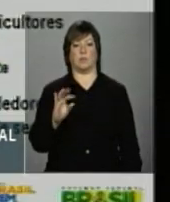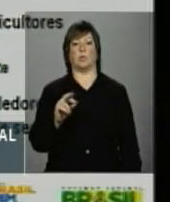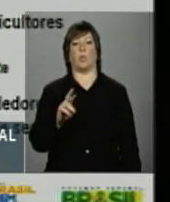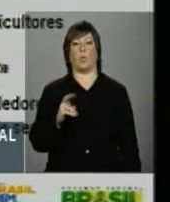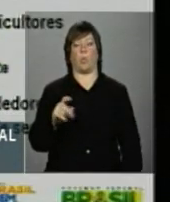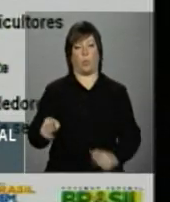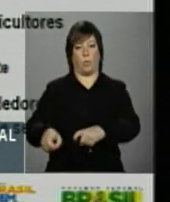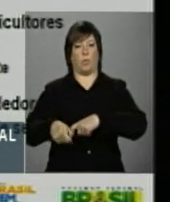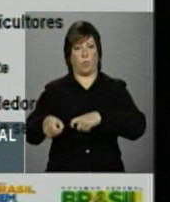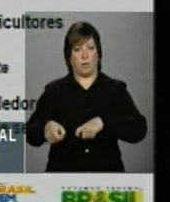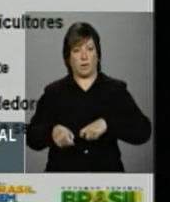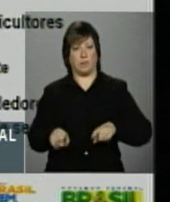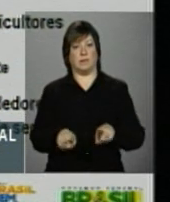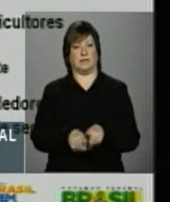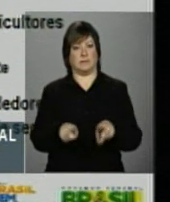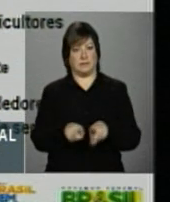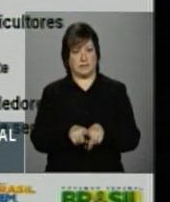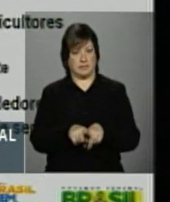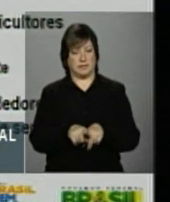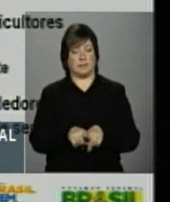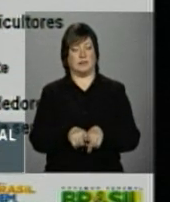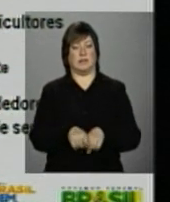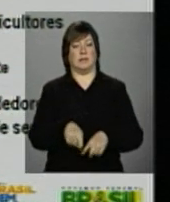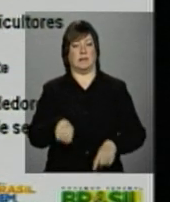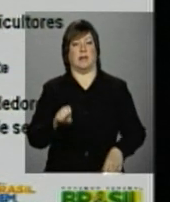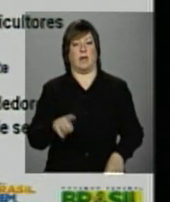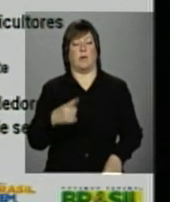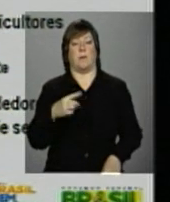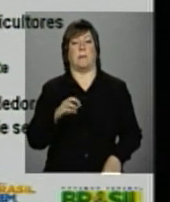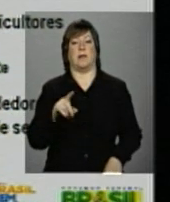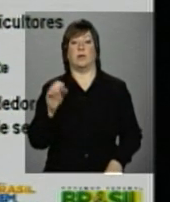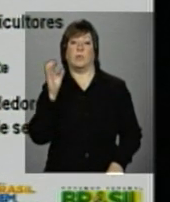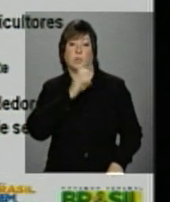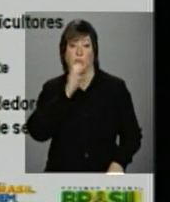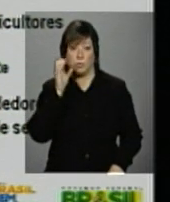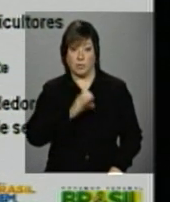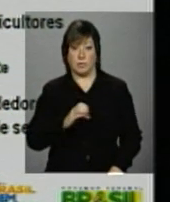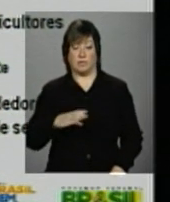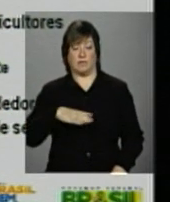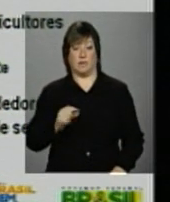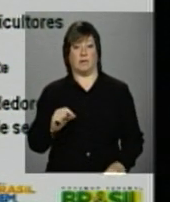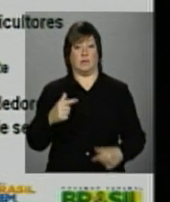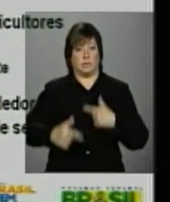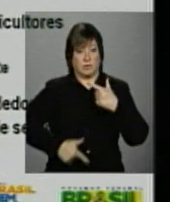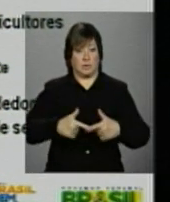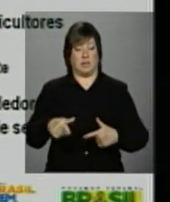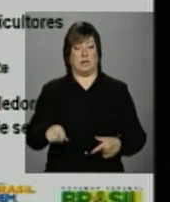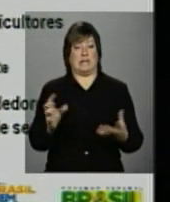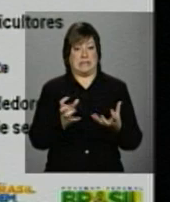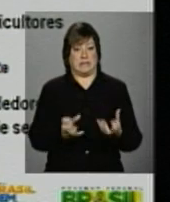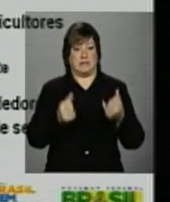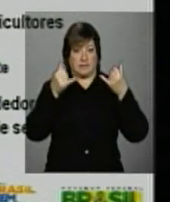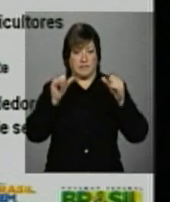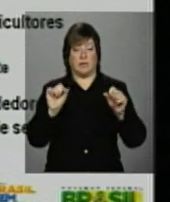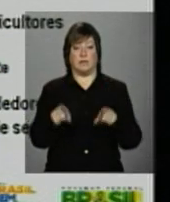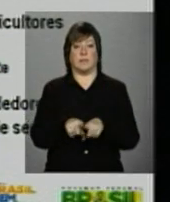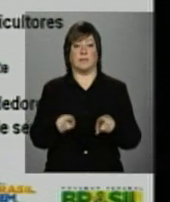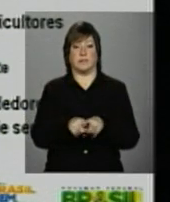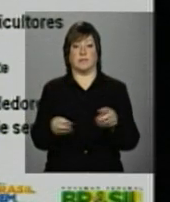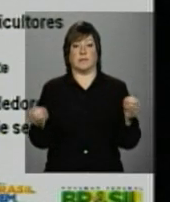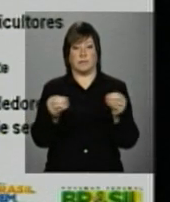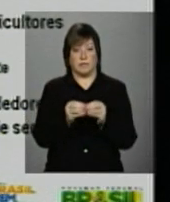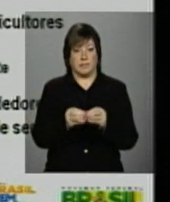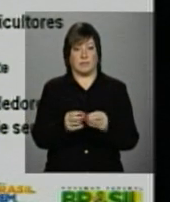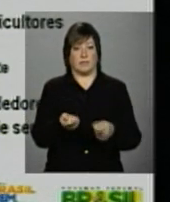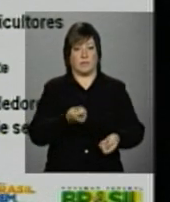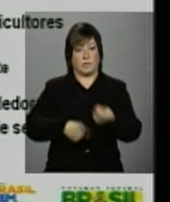também é uma medida eh emergencial de enfrentamento estiagem que é concessão de crédito de investimento capital de